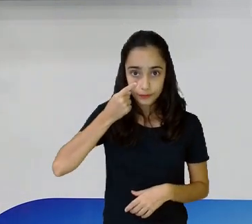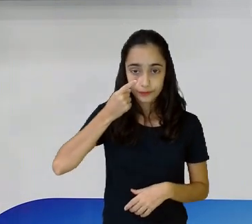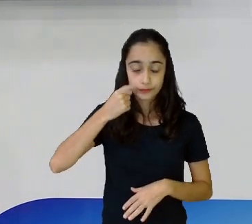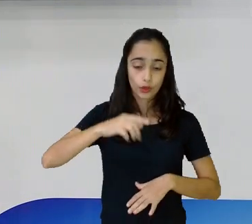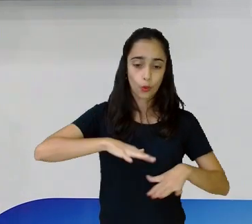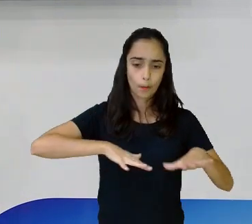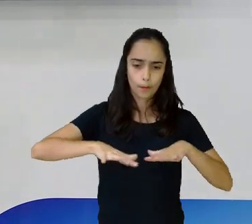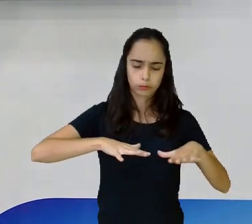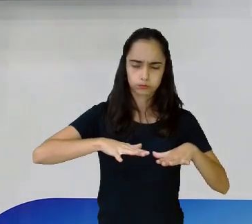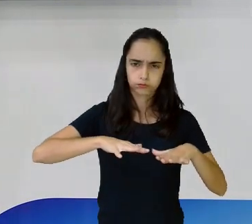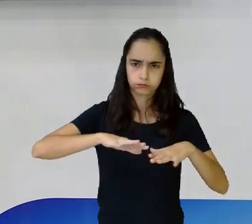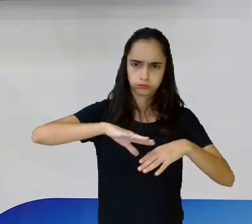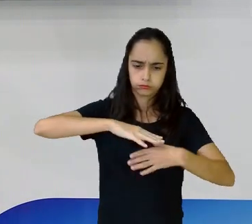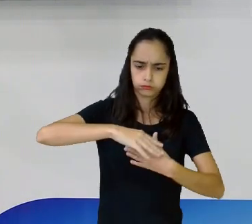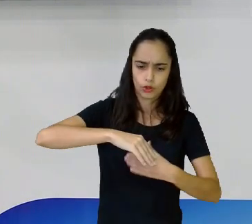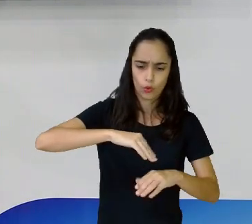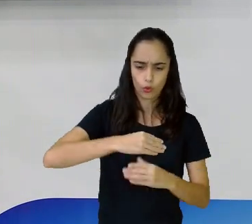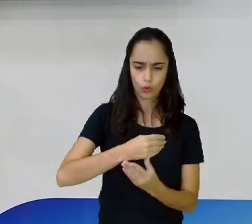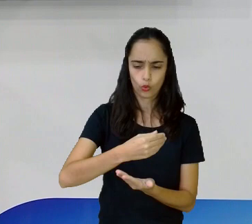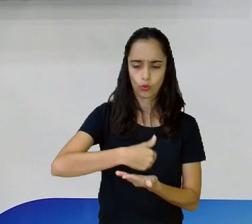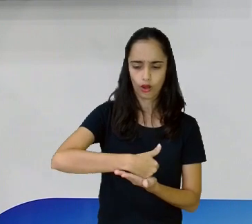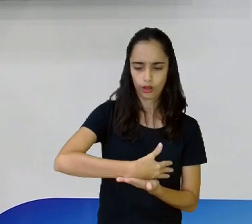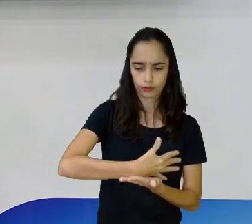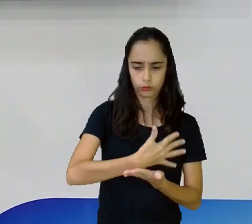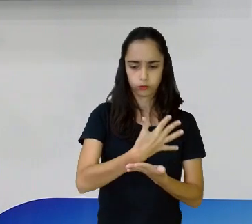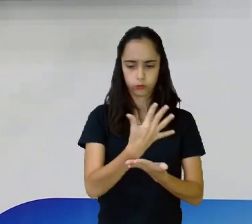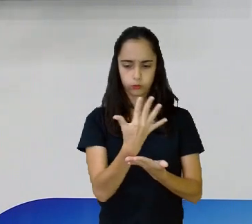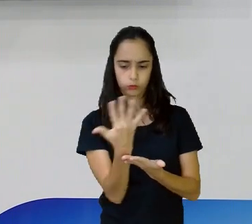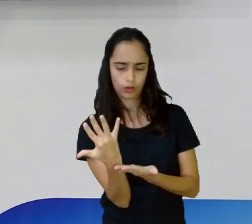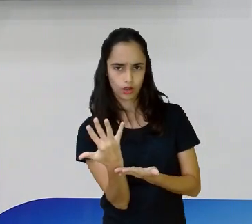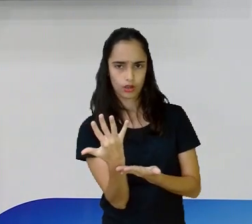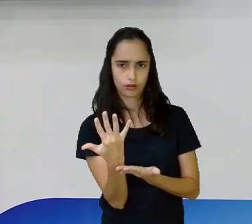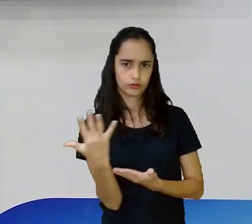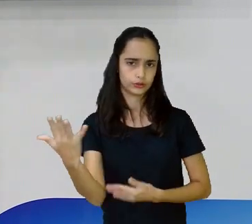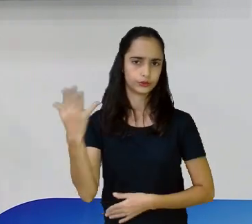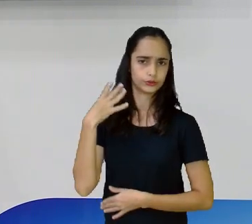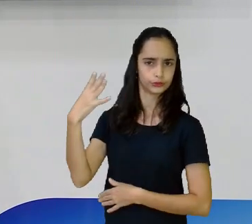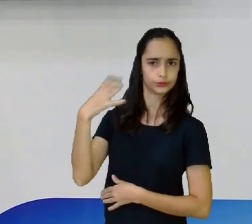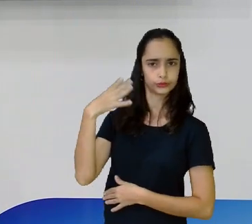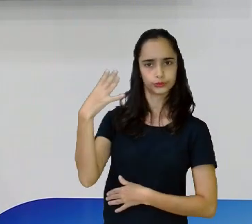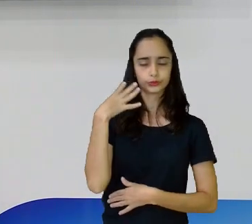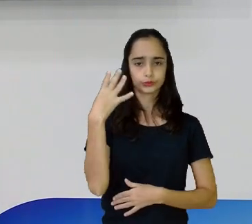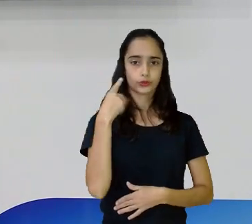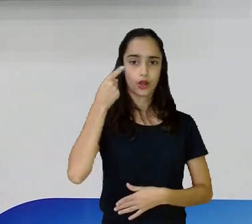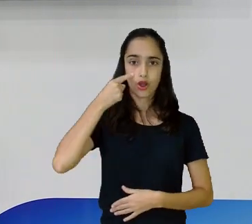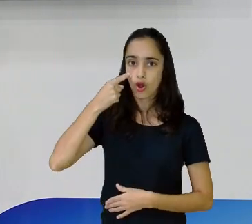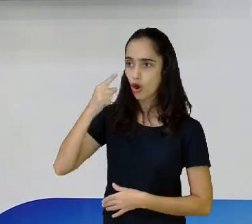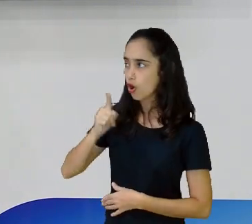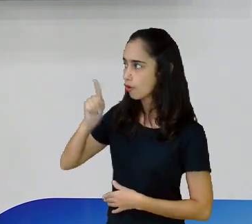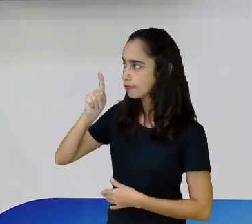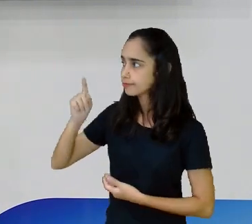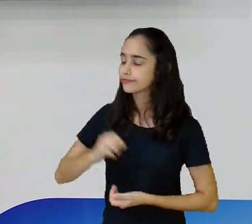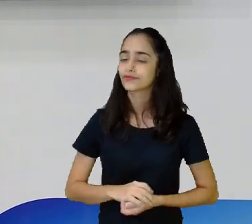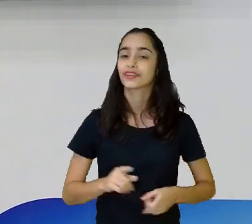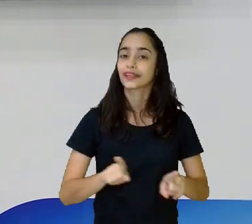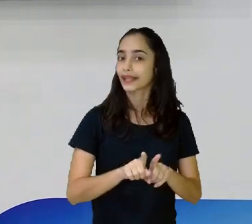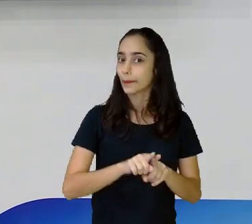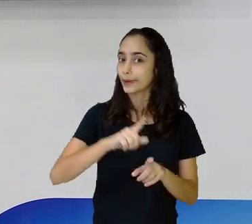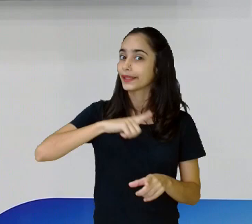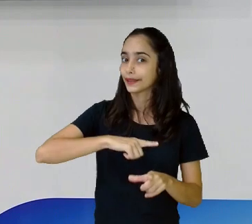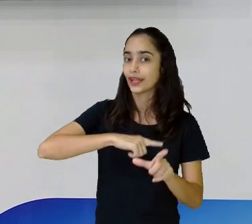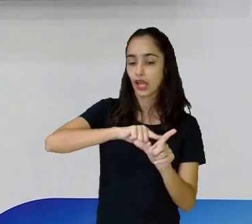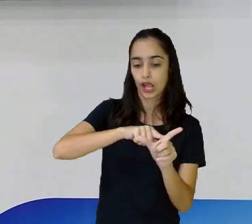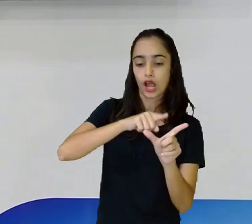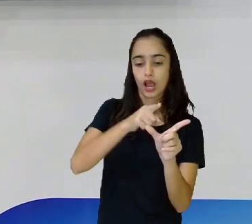ó, pode ver que é mais abertinho assim, ó, maior que 90 graus, ângulo obtuso.